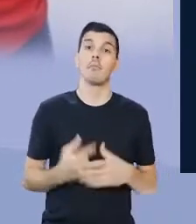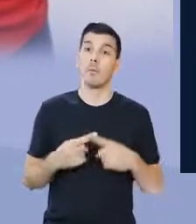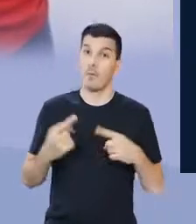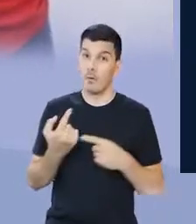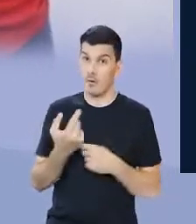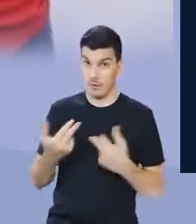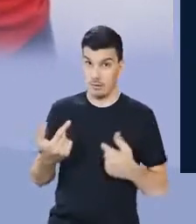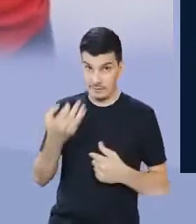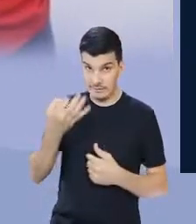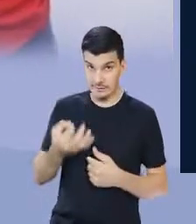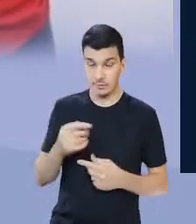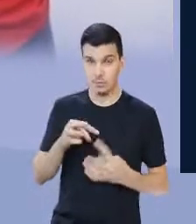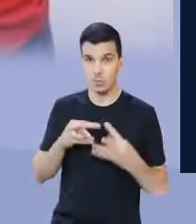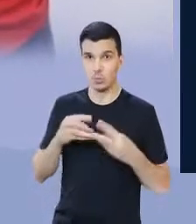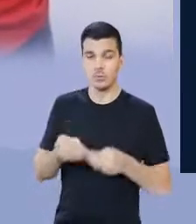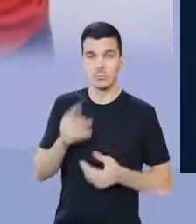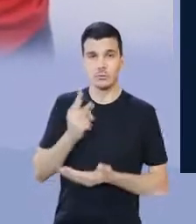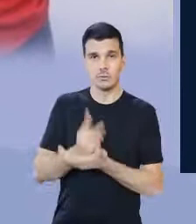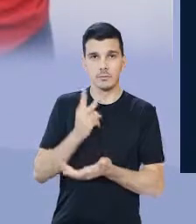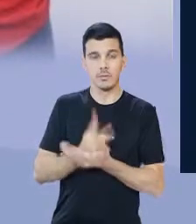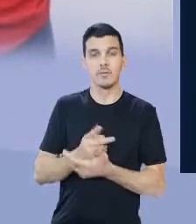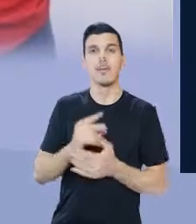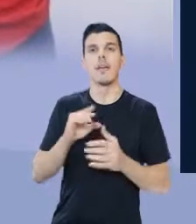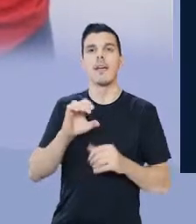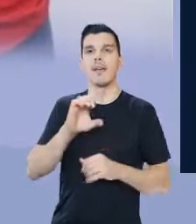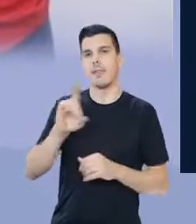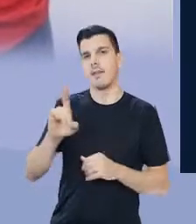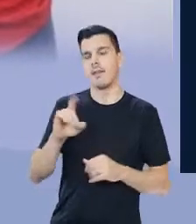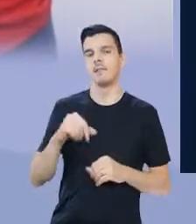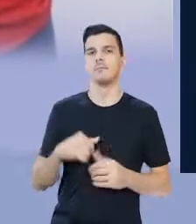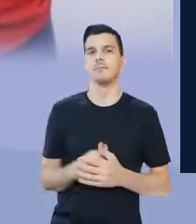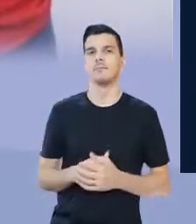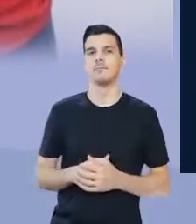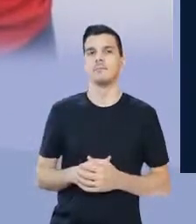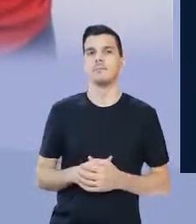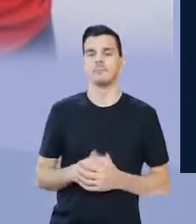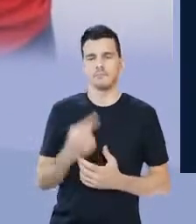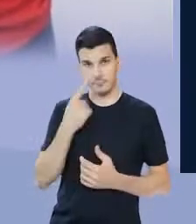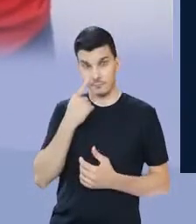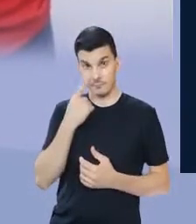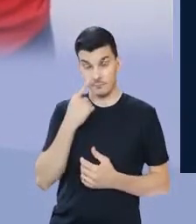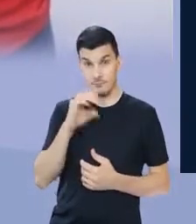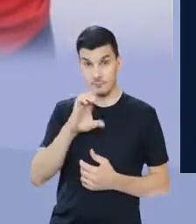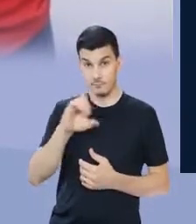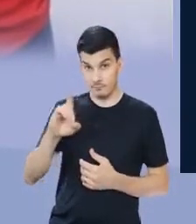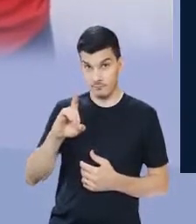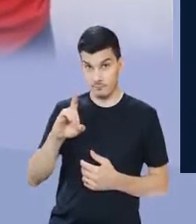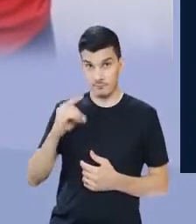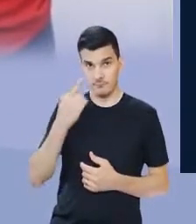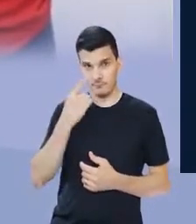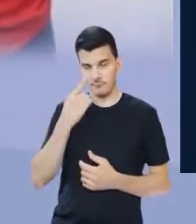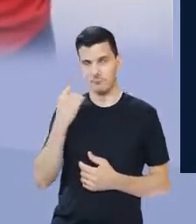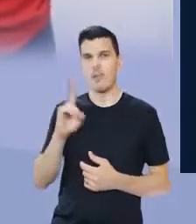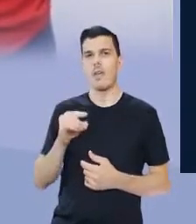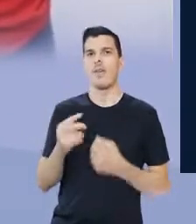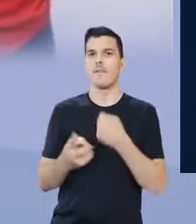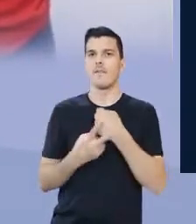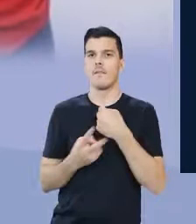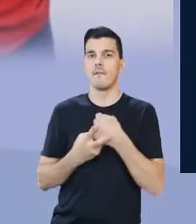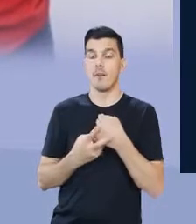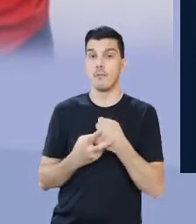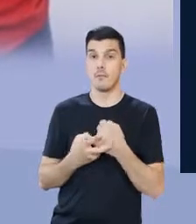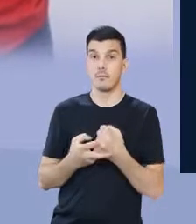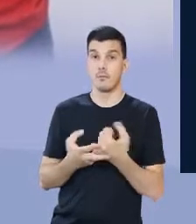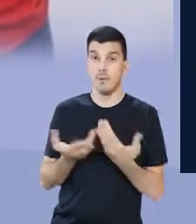Mas uma coisa é certa, todos eles sempre terminam com ED. Então, você viu uma palavra terminada com ED, a probabilidade desse ser um